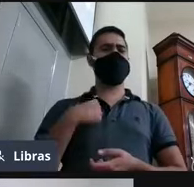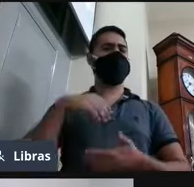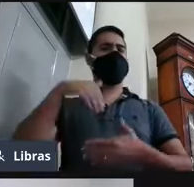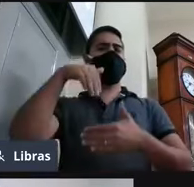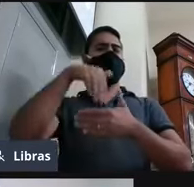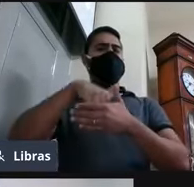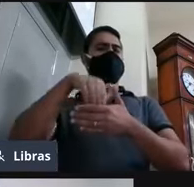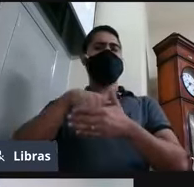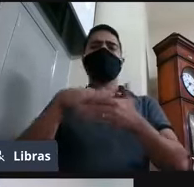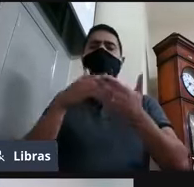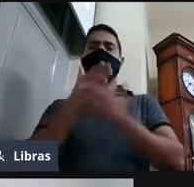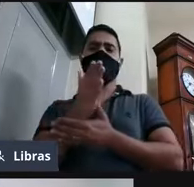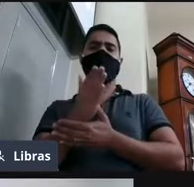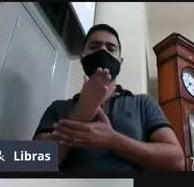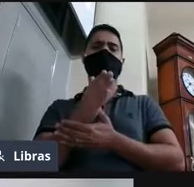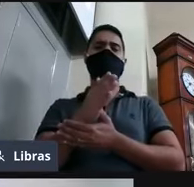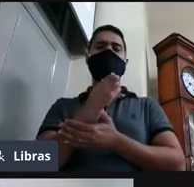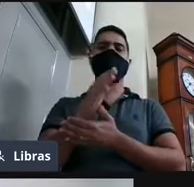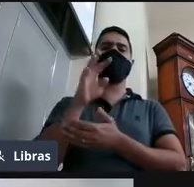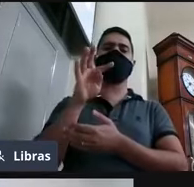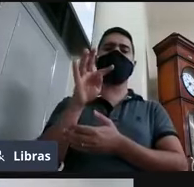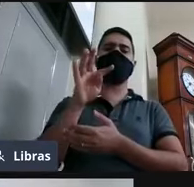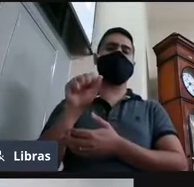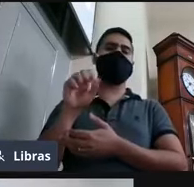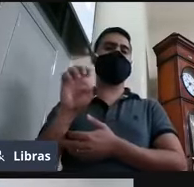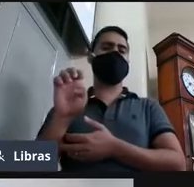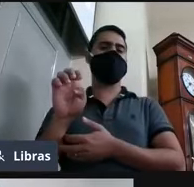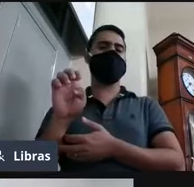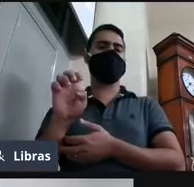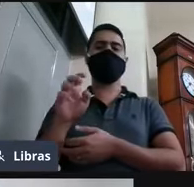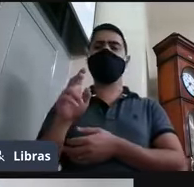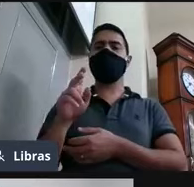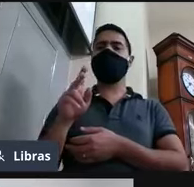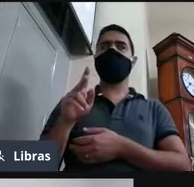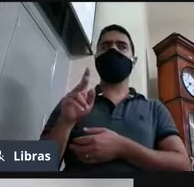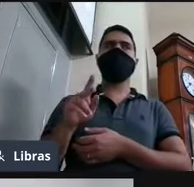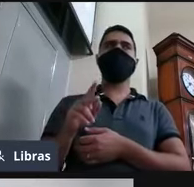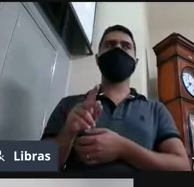voto contrário à aprovação de contas, ele segue o parecer